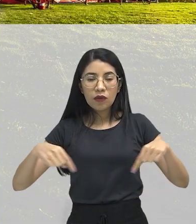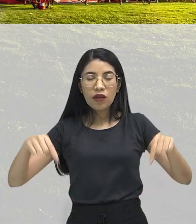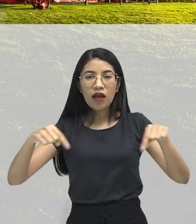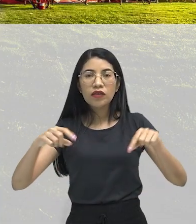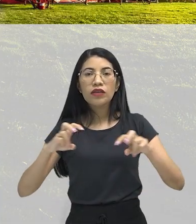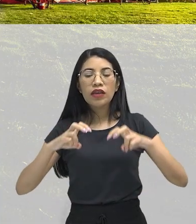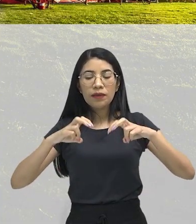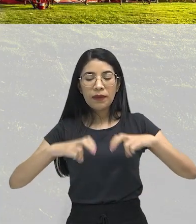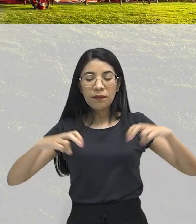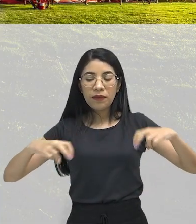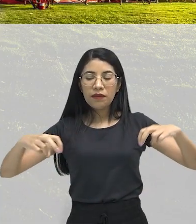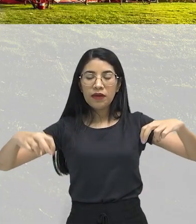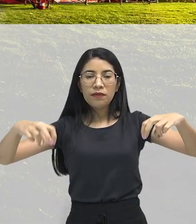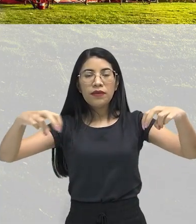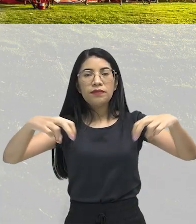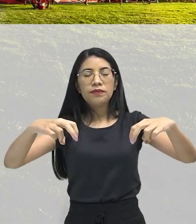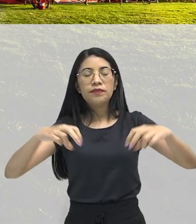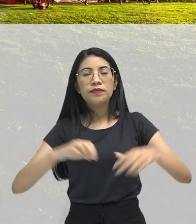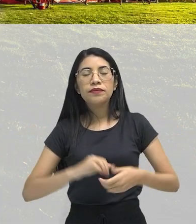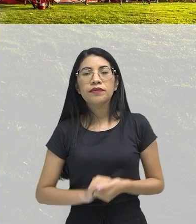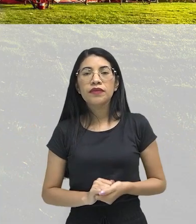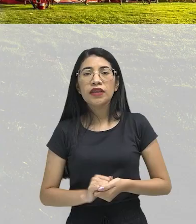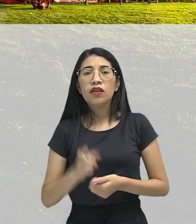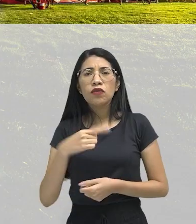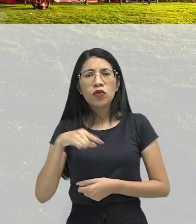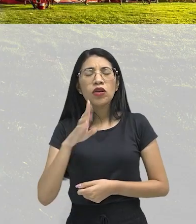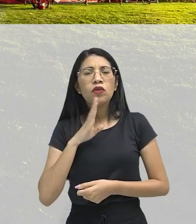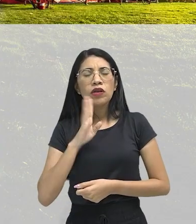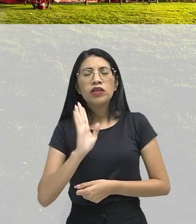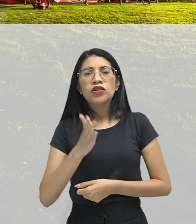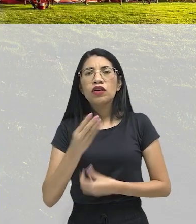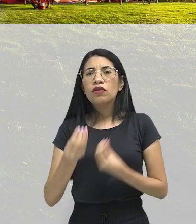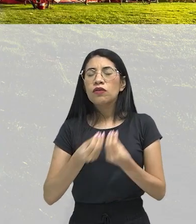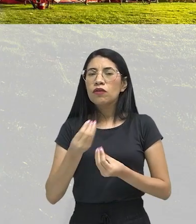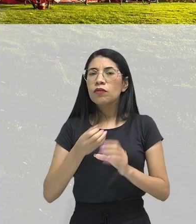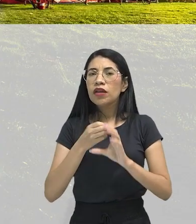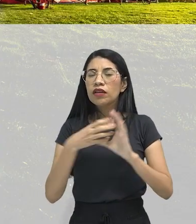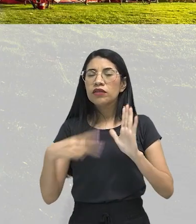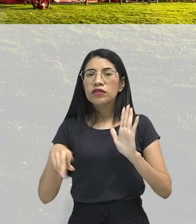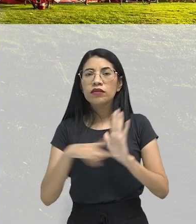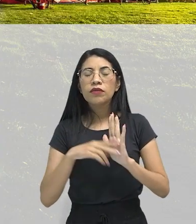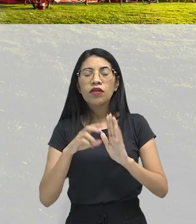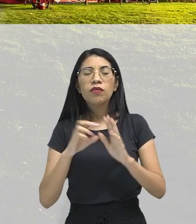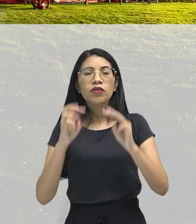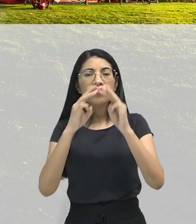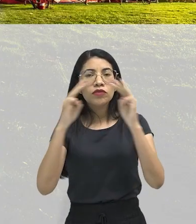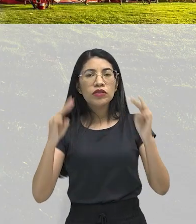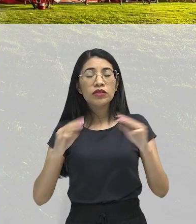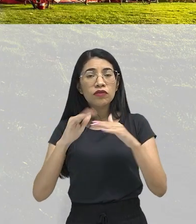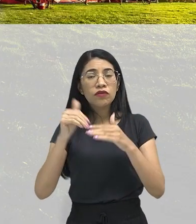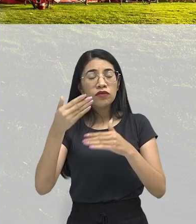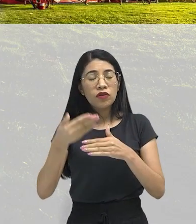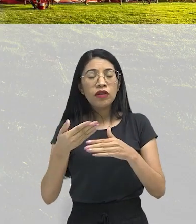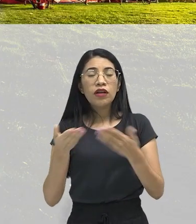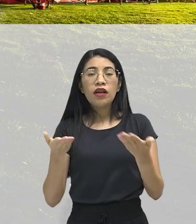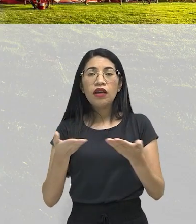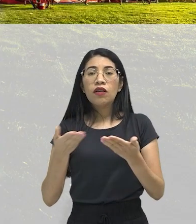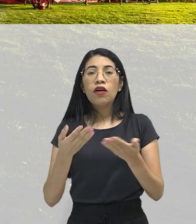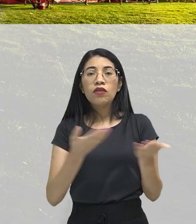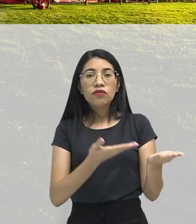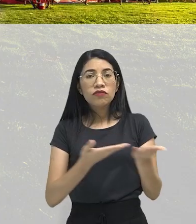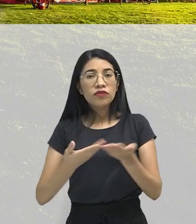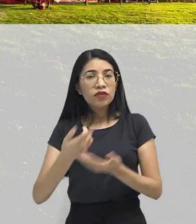aí assentos. Bom, agora que vocês já conhecem como o circo é por fora, eu